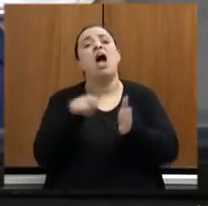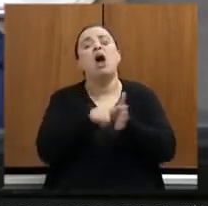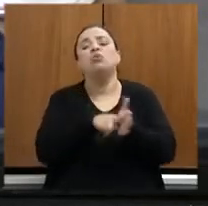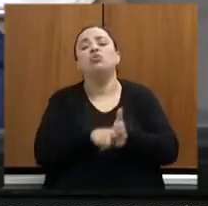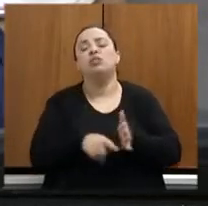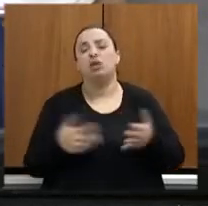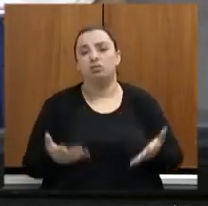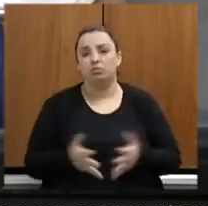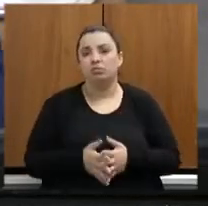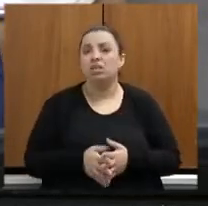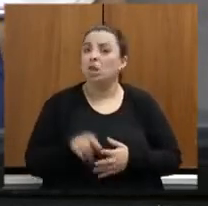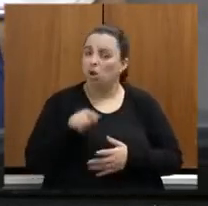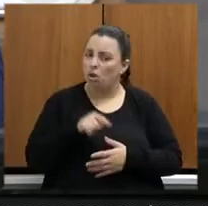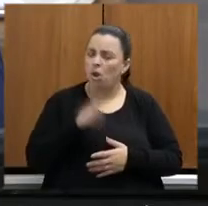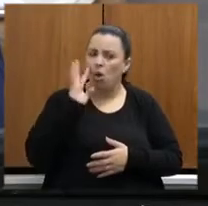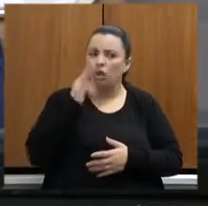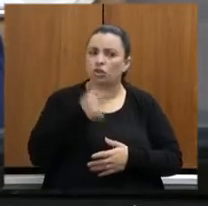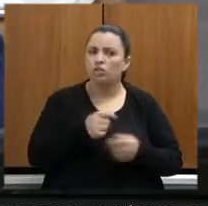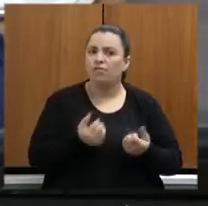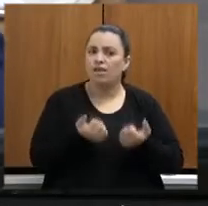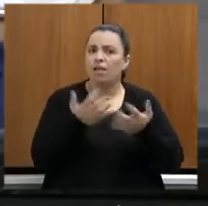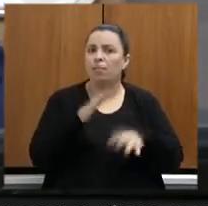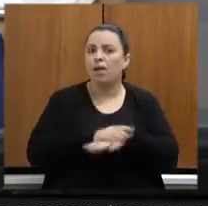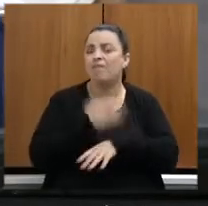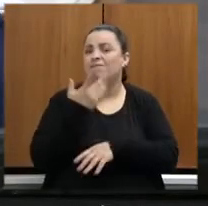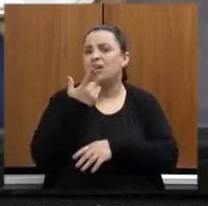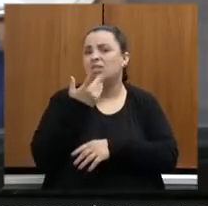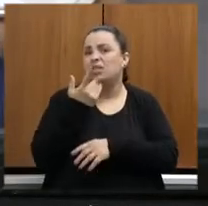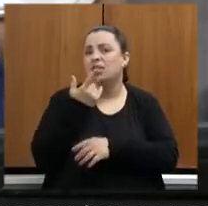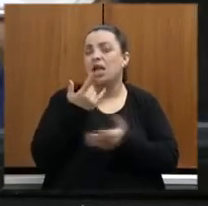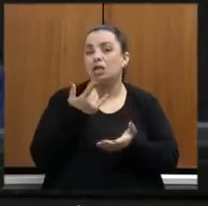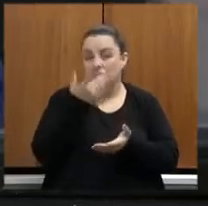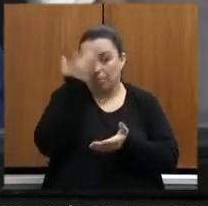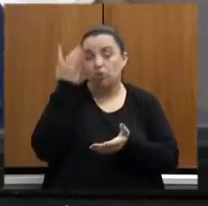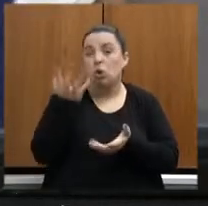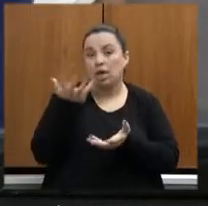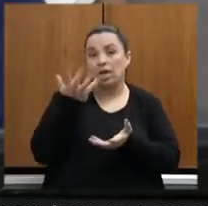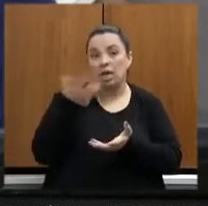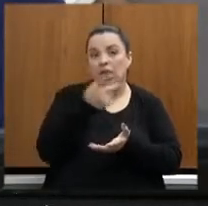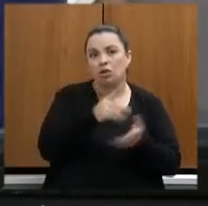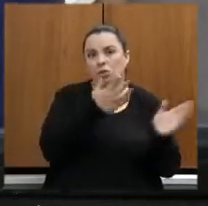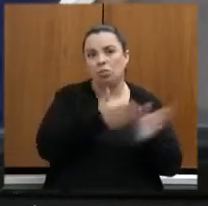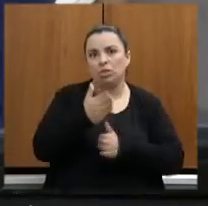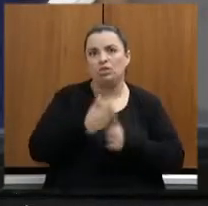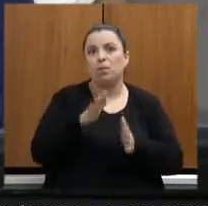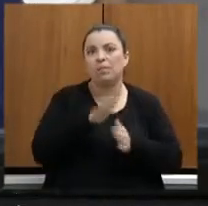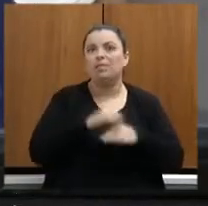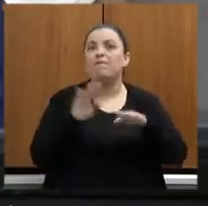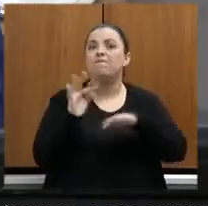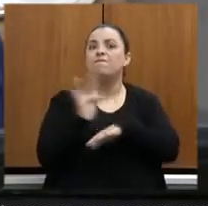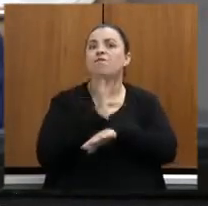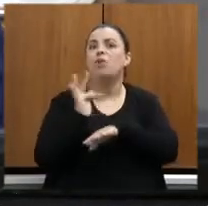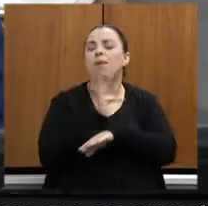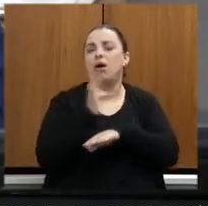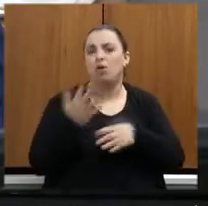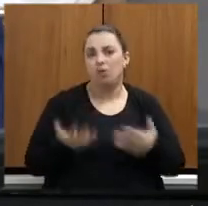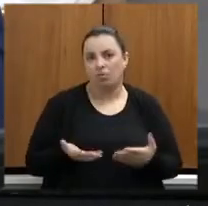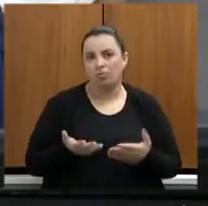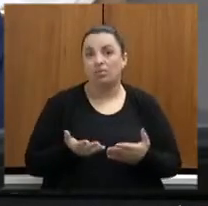lá na ponta de quem quer formalizar mas ao mesmo tempo vai trazer uma responsabilidade muito grande para o Ministério da Agricultura